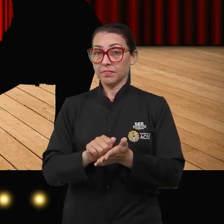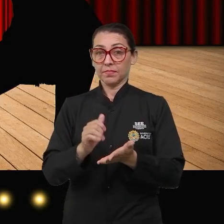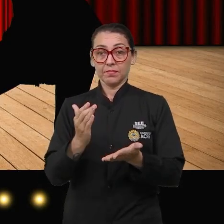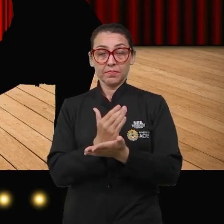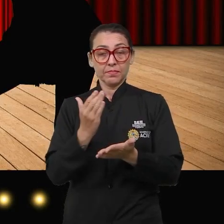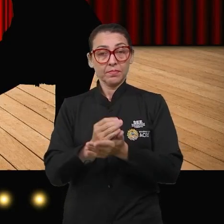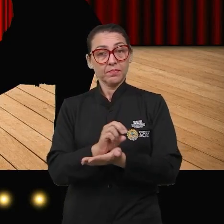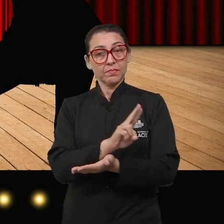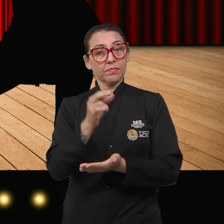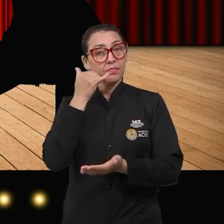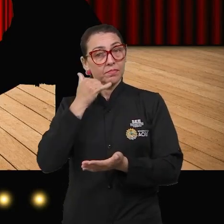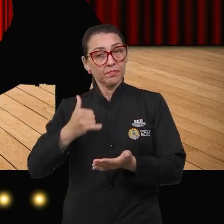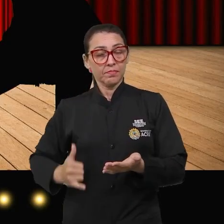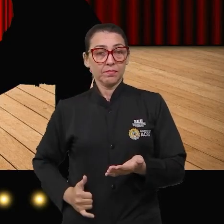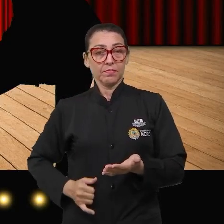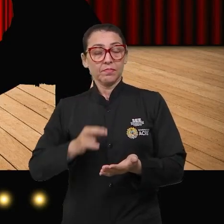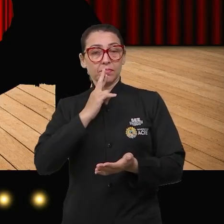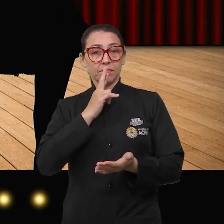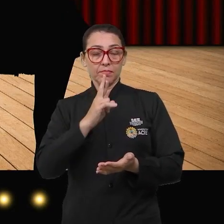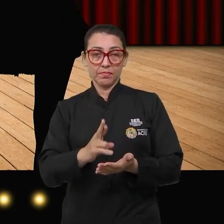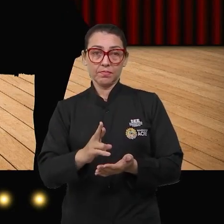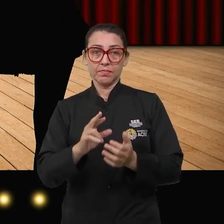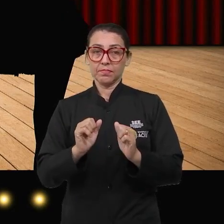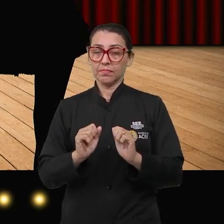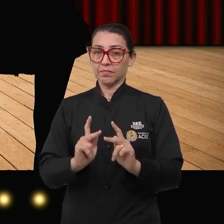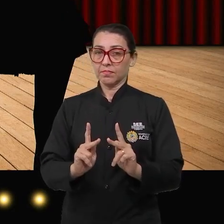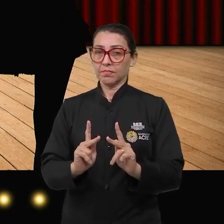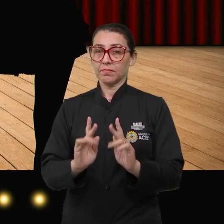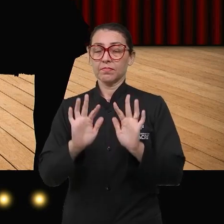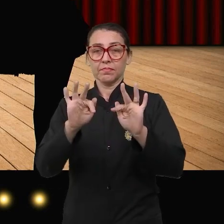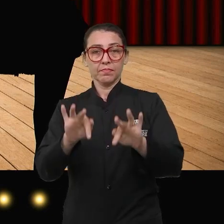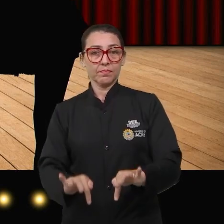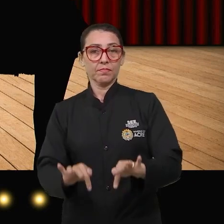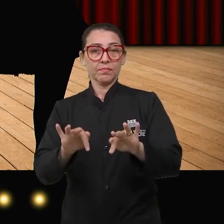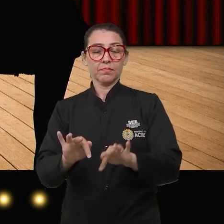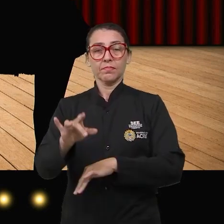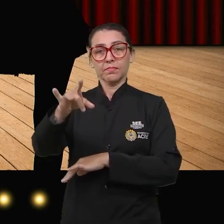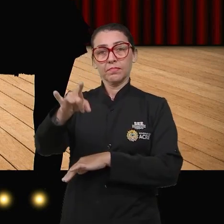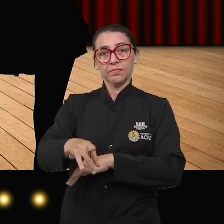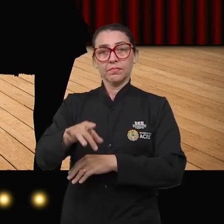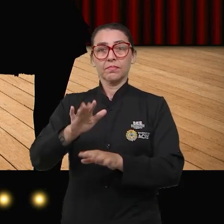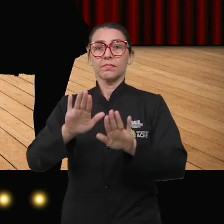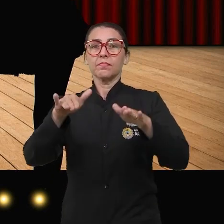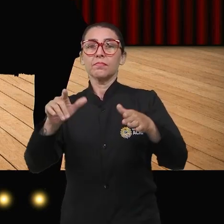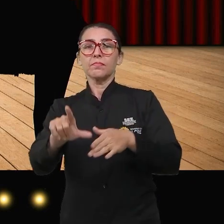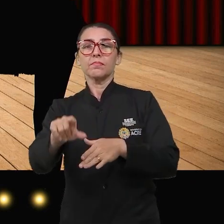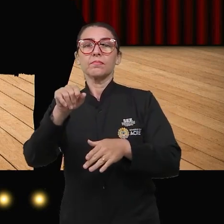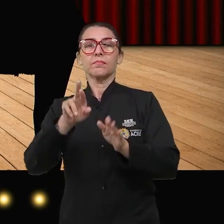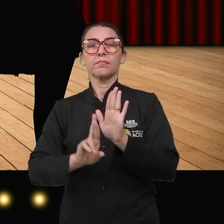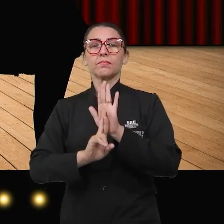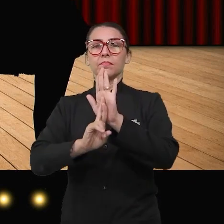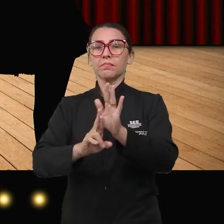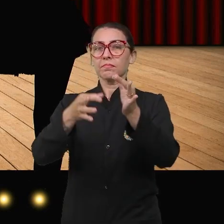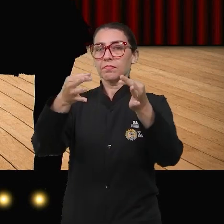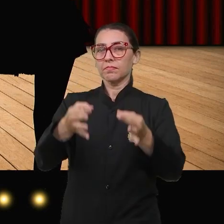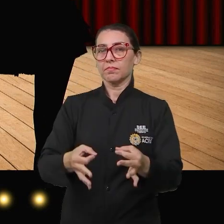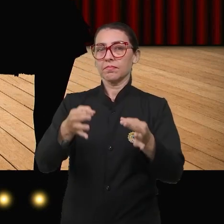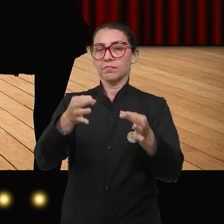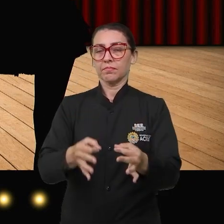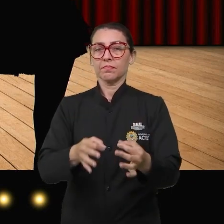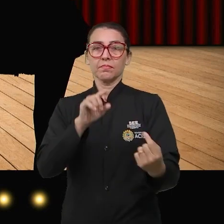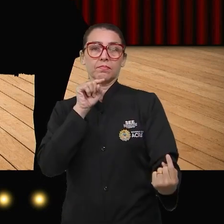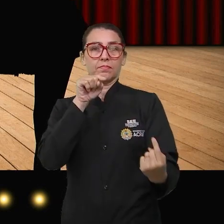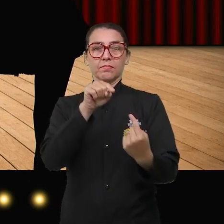seu celular essa resposta, tá? E para fechar, vamos à última questão. Qual das opções